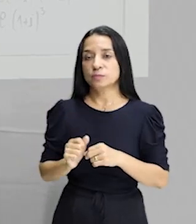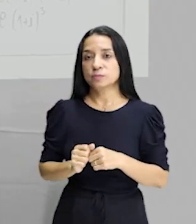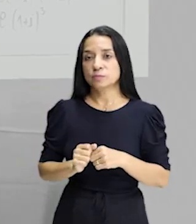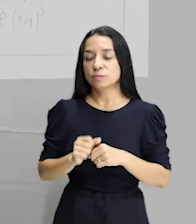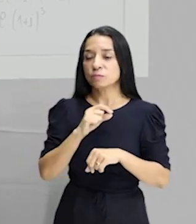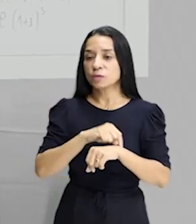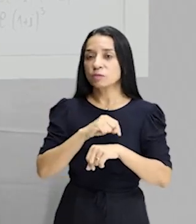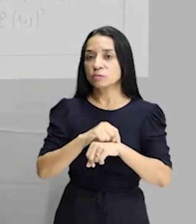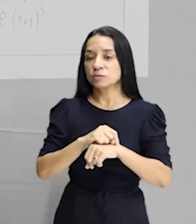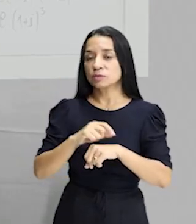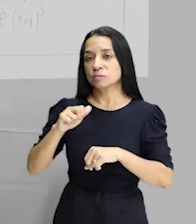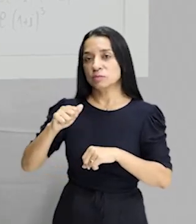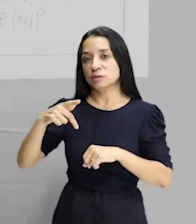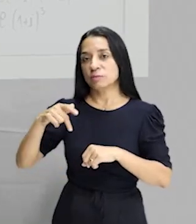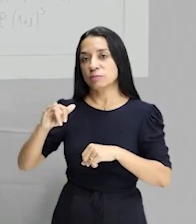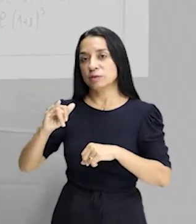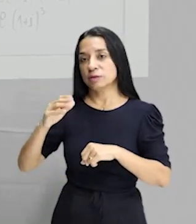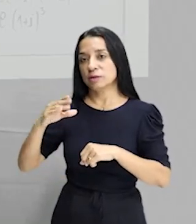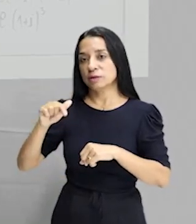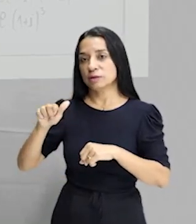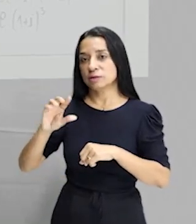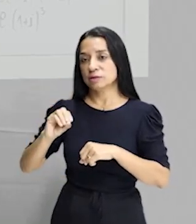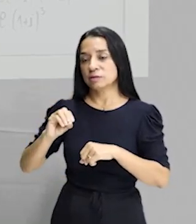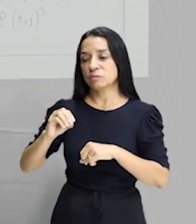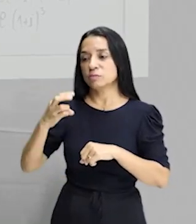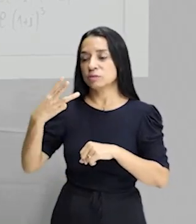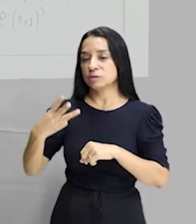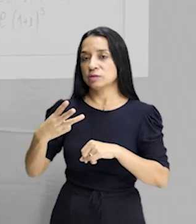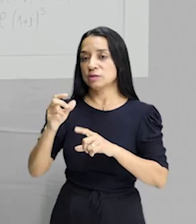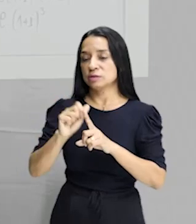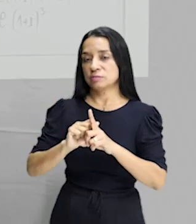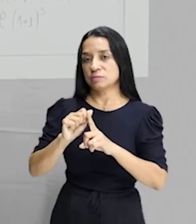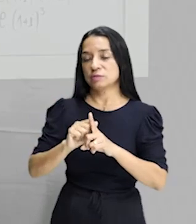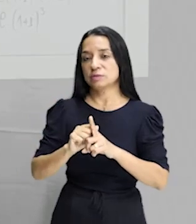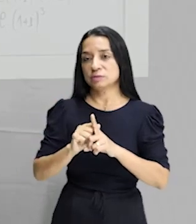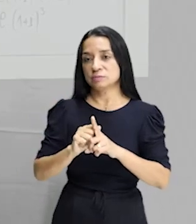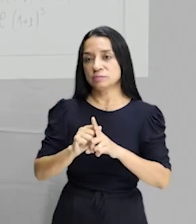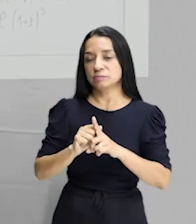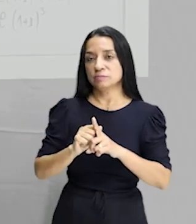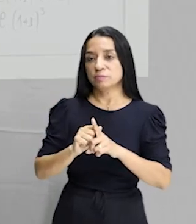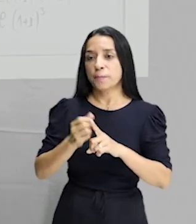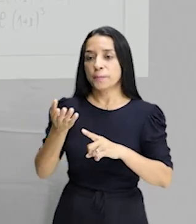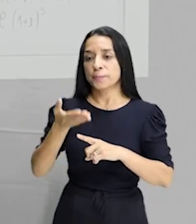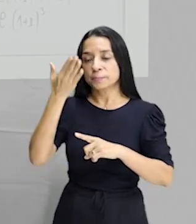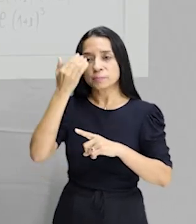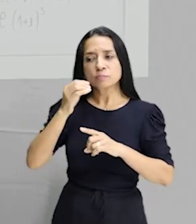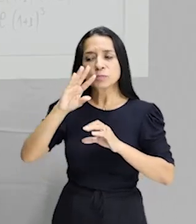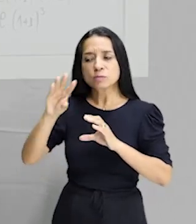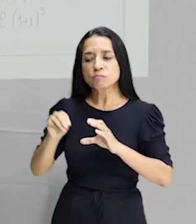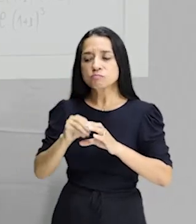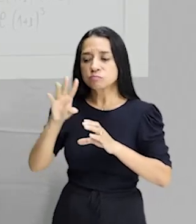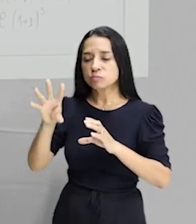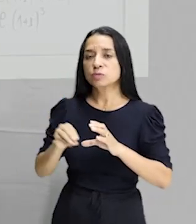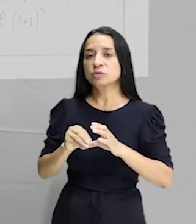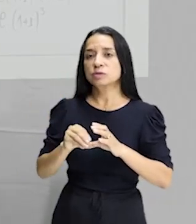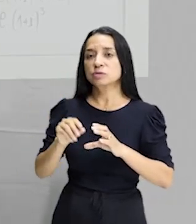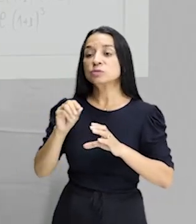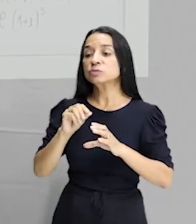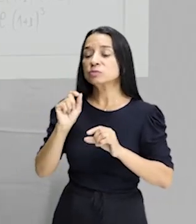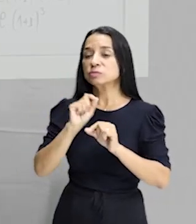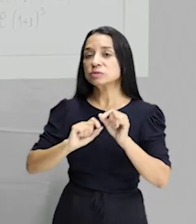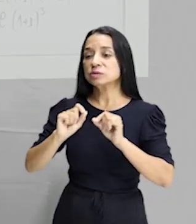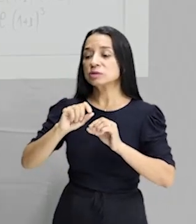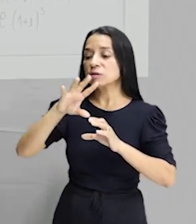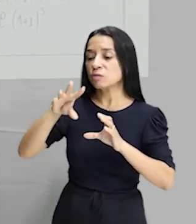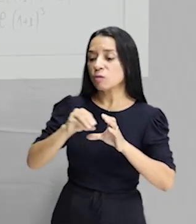o tempo de aplicação foi de três meses e ele quer saber o montante né tá que que é o